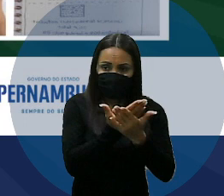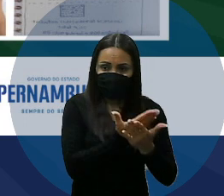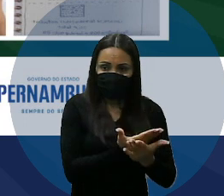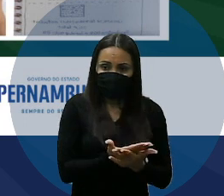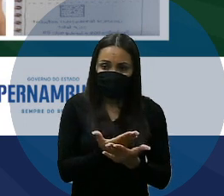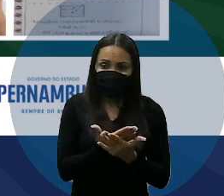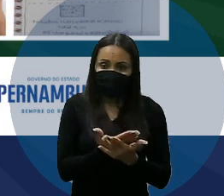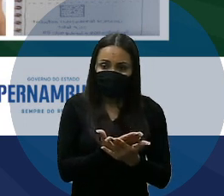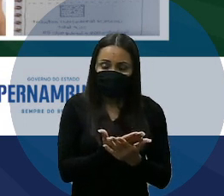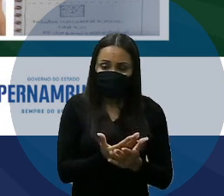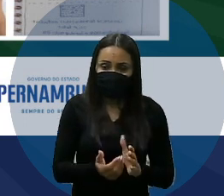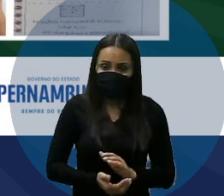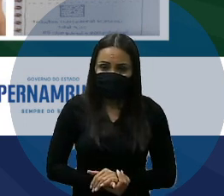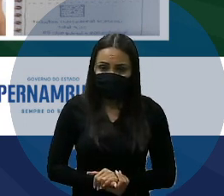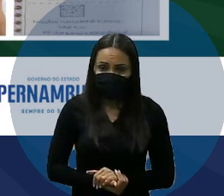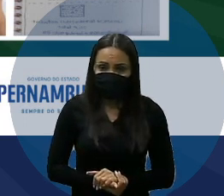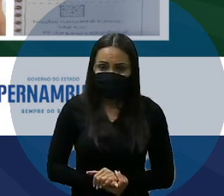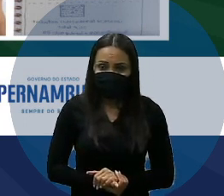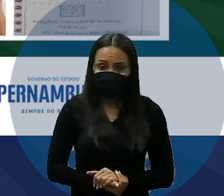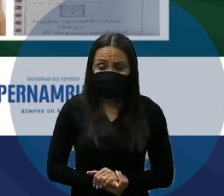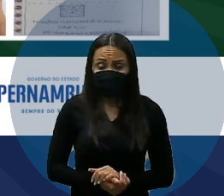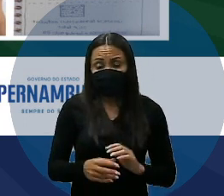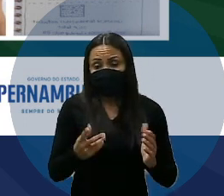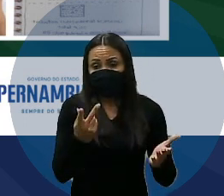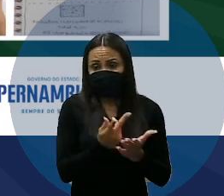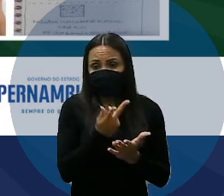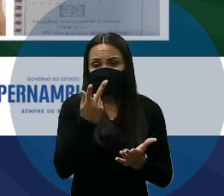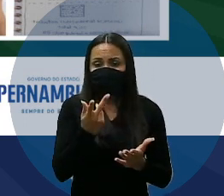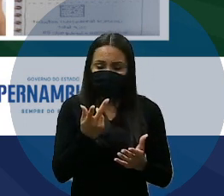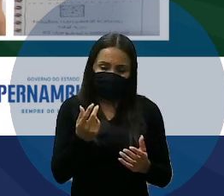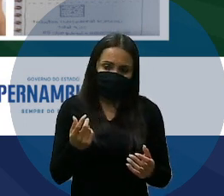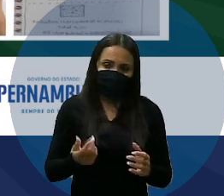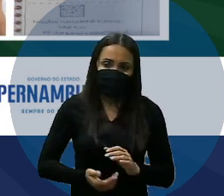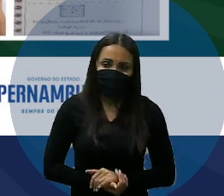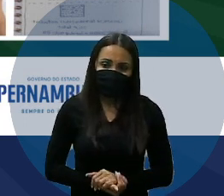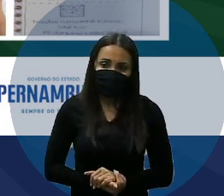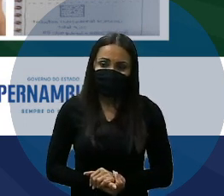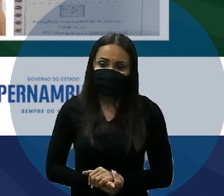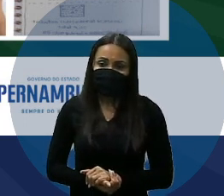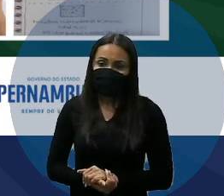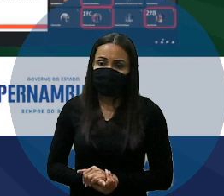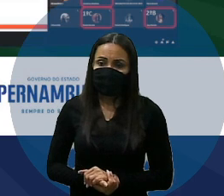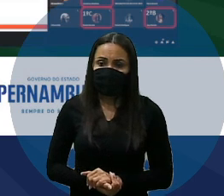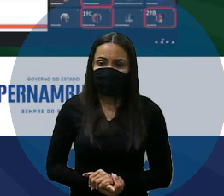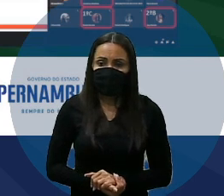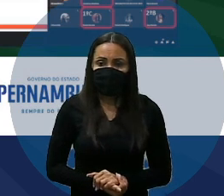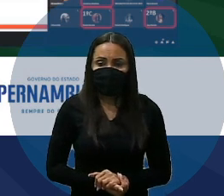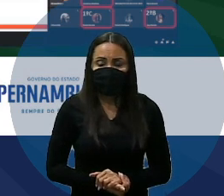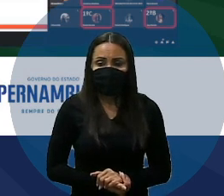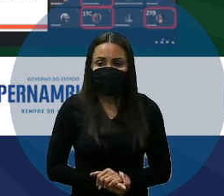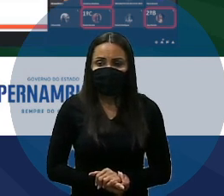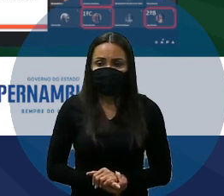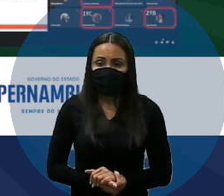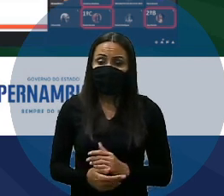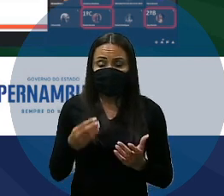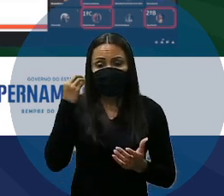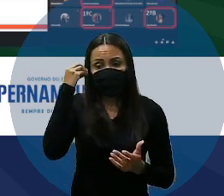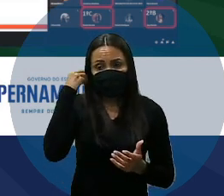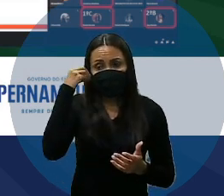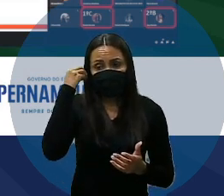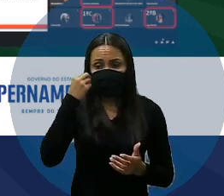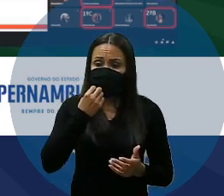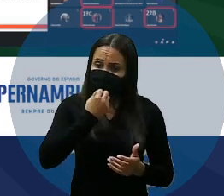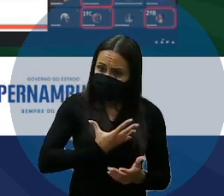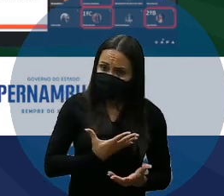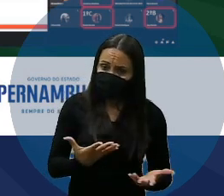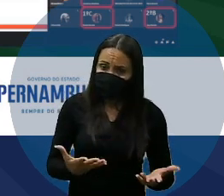assim, de um determinado acontecimento que rolou. Então, foi bastante válido aí essa experiência com o público-alvo.